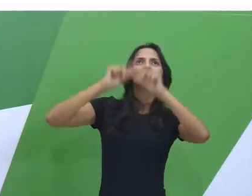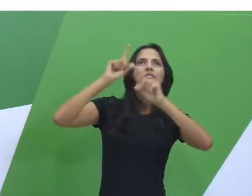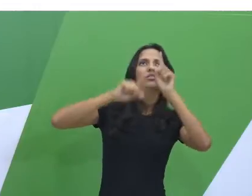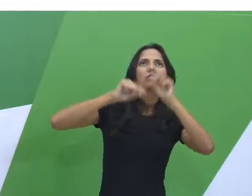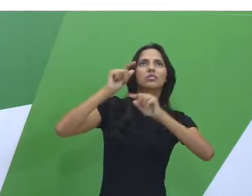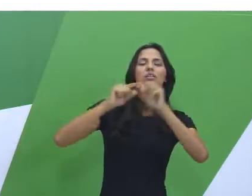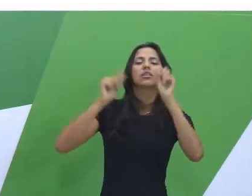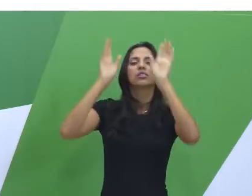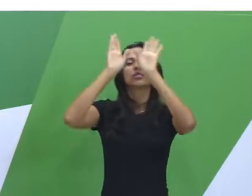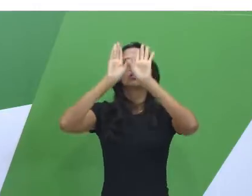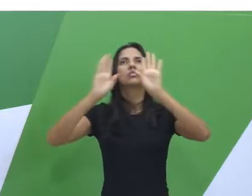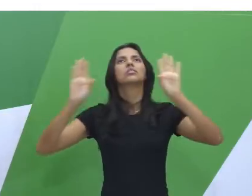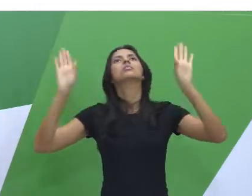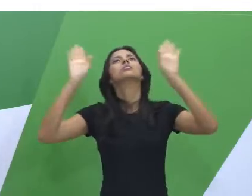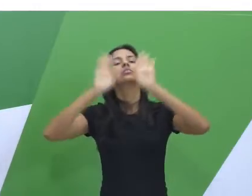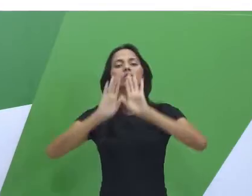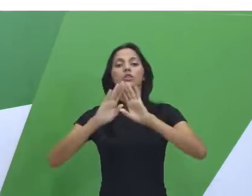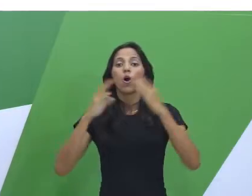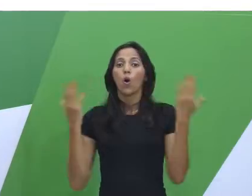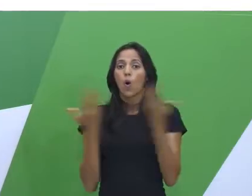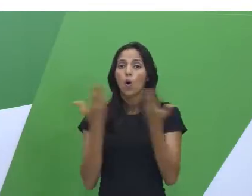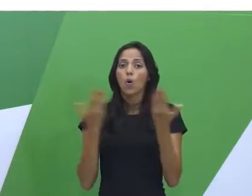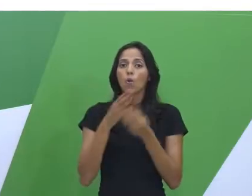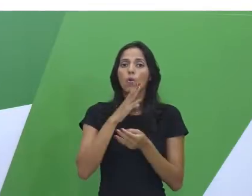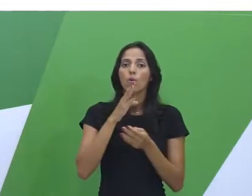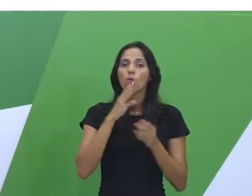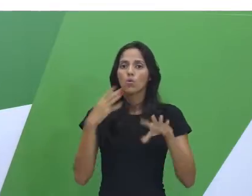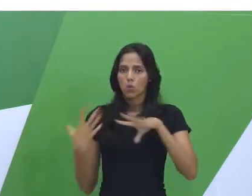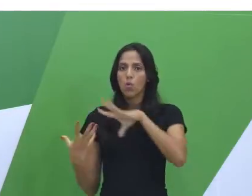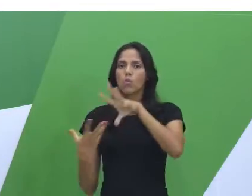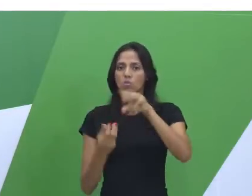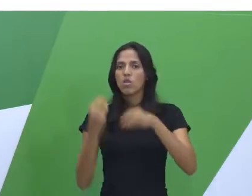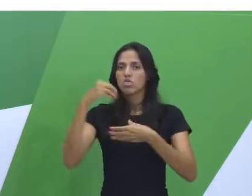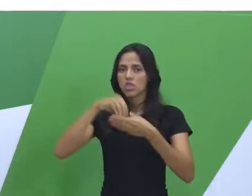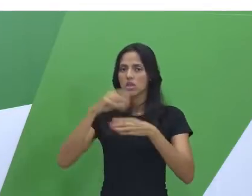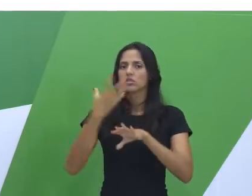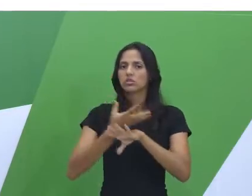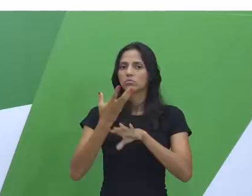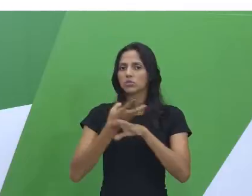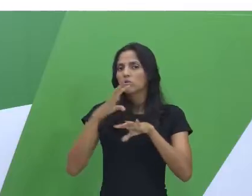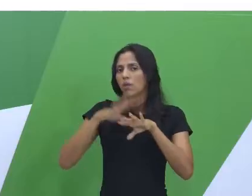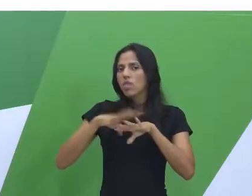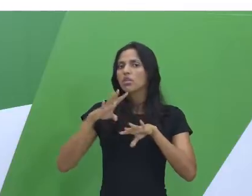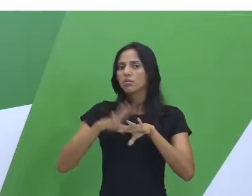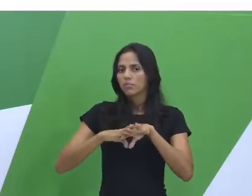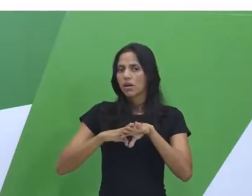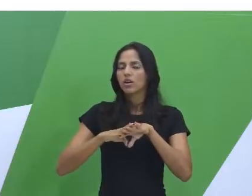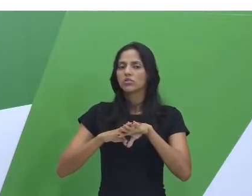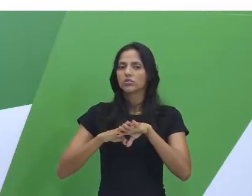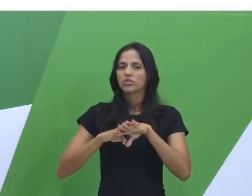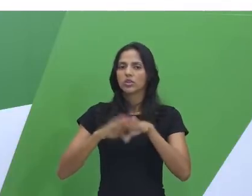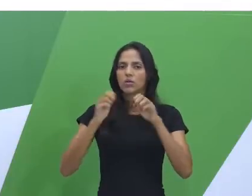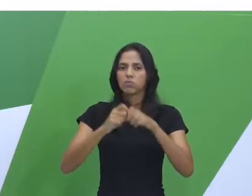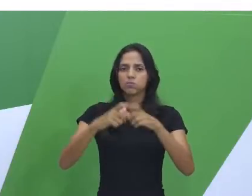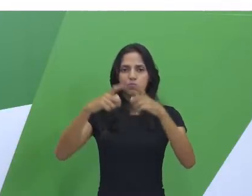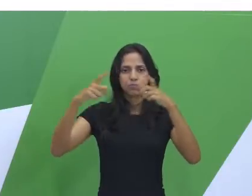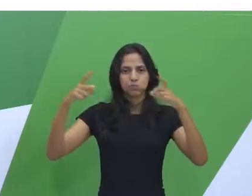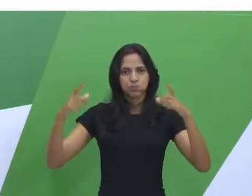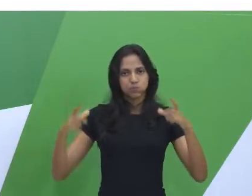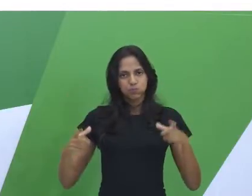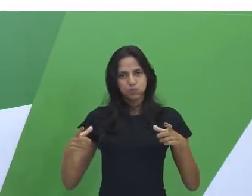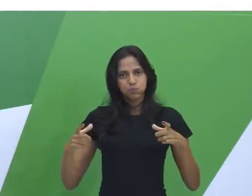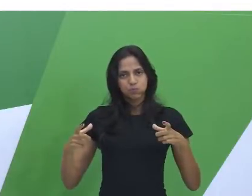essa obra que nós conhecemos dentro do mundo matemático como o Almagesto, que significa o maior,